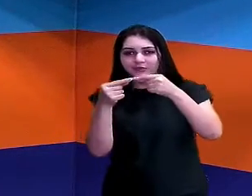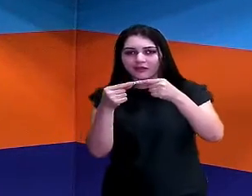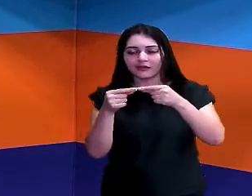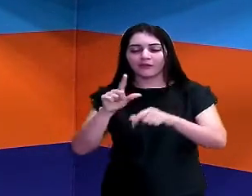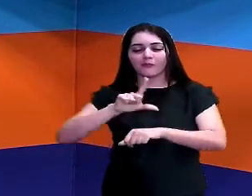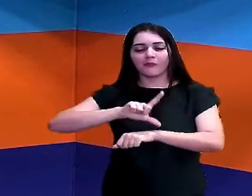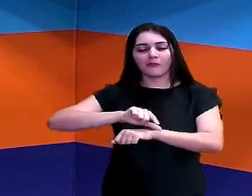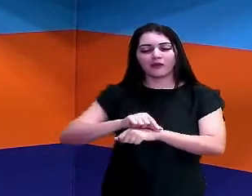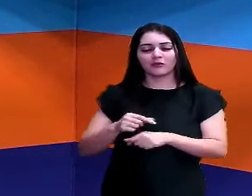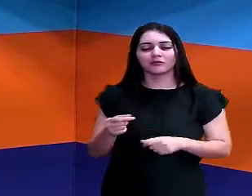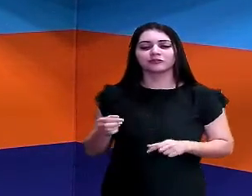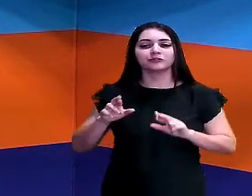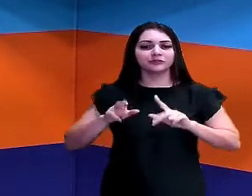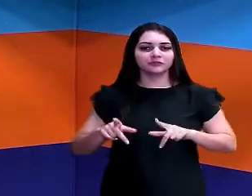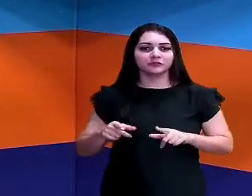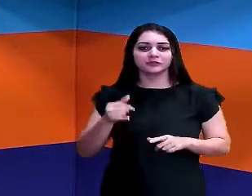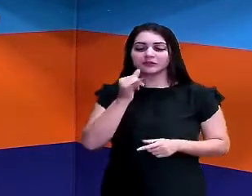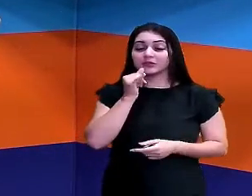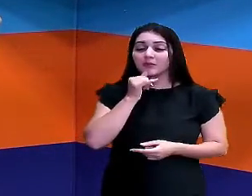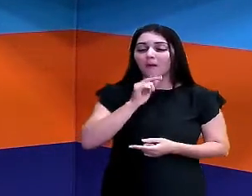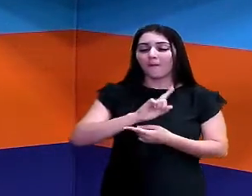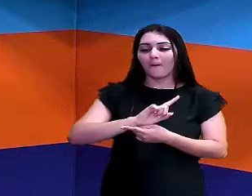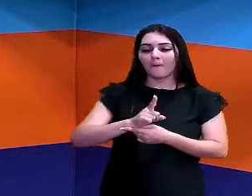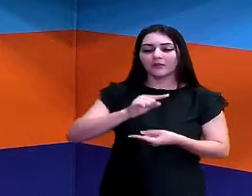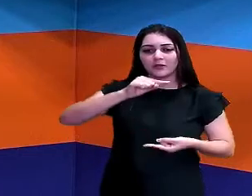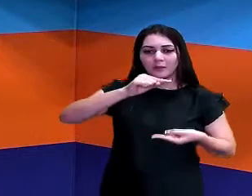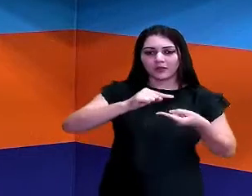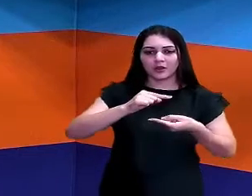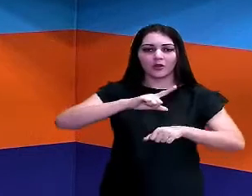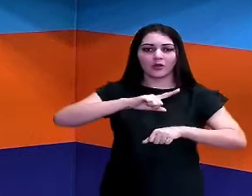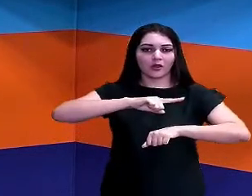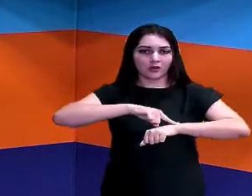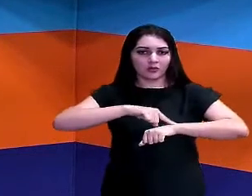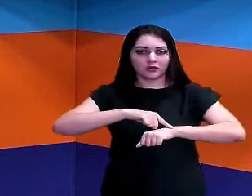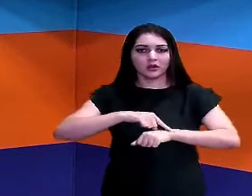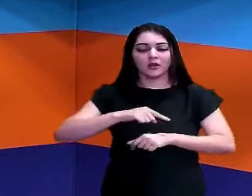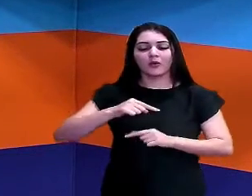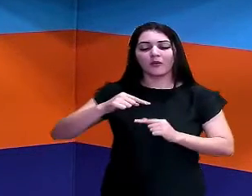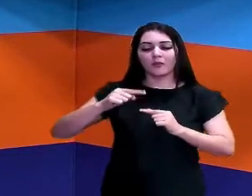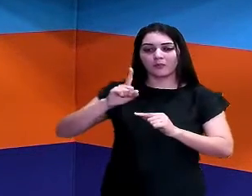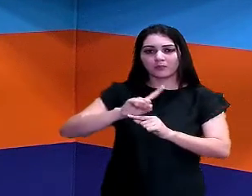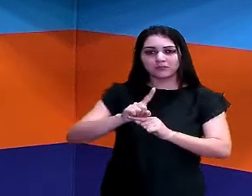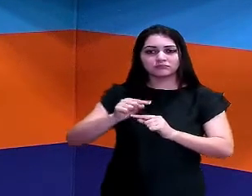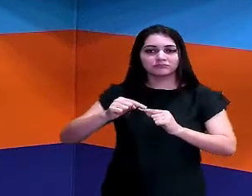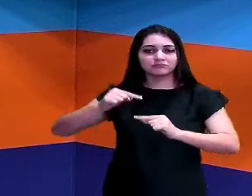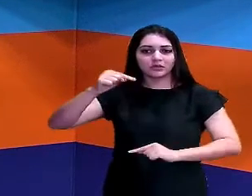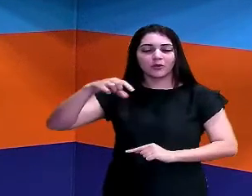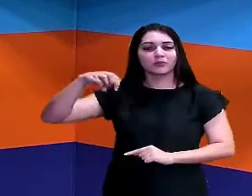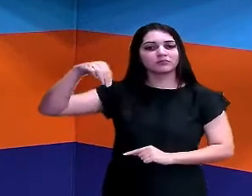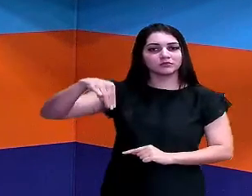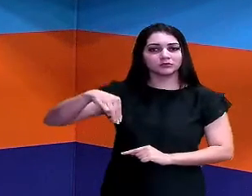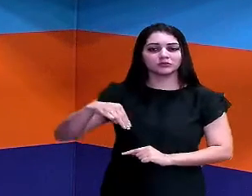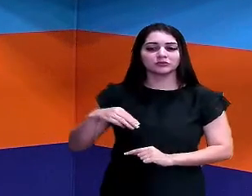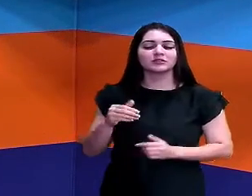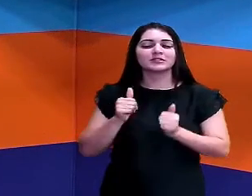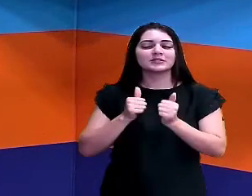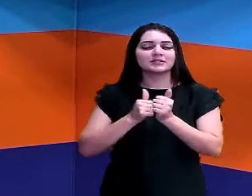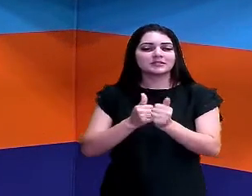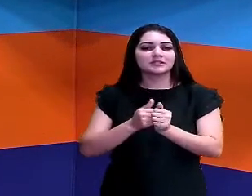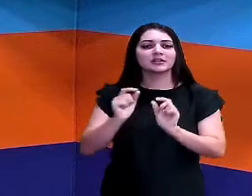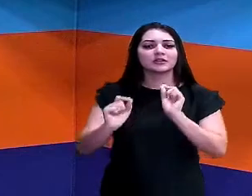Lembrando, o ponteiro menor marca as horas, o ponteiro maior marca os minutos. E a gente segue de 5 em